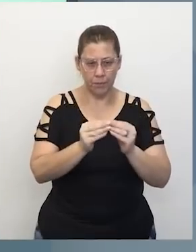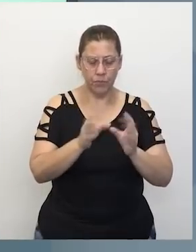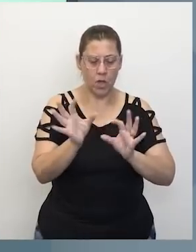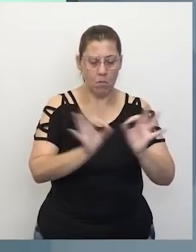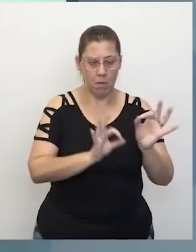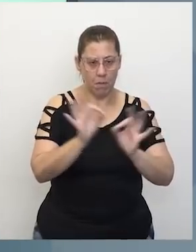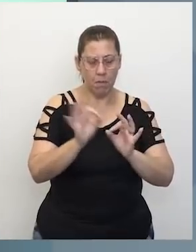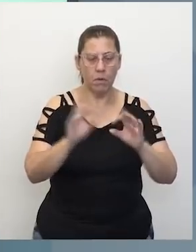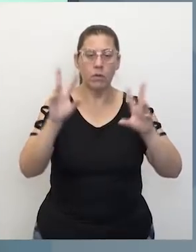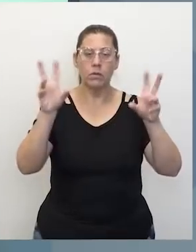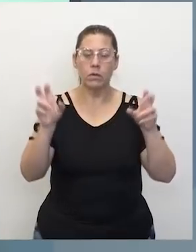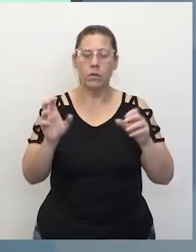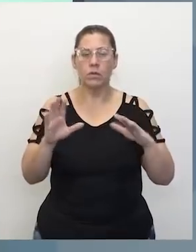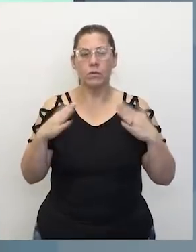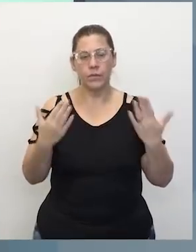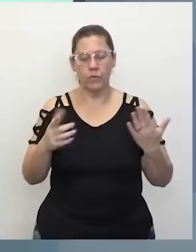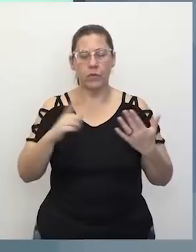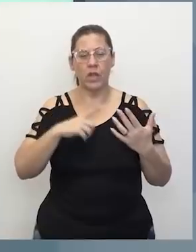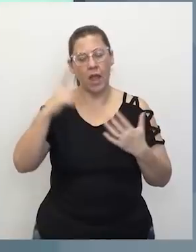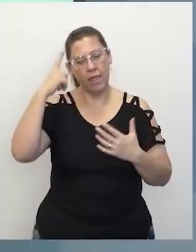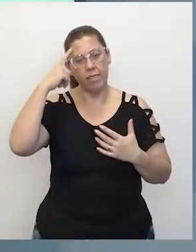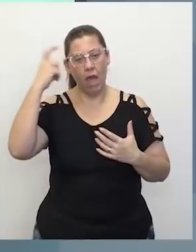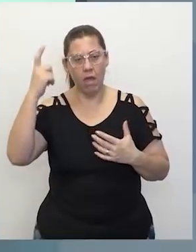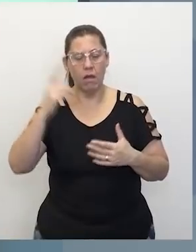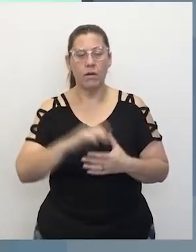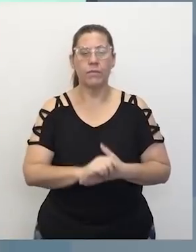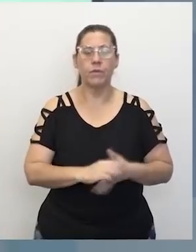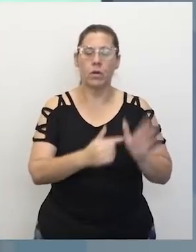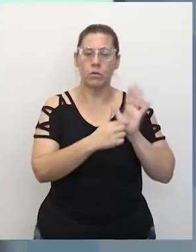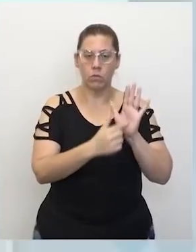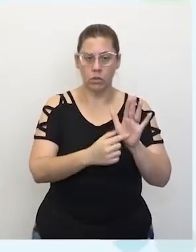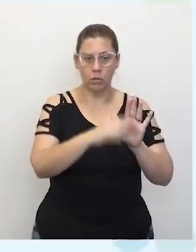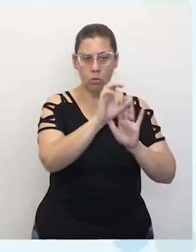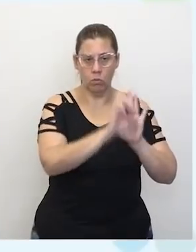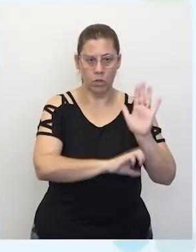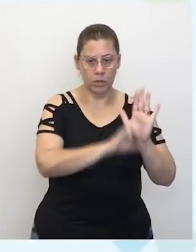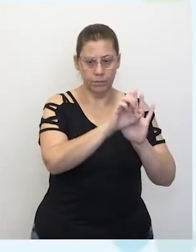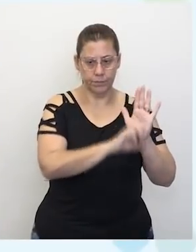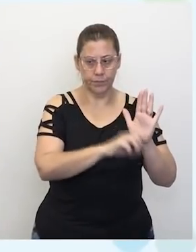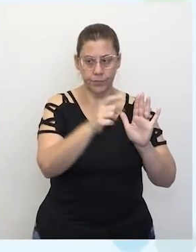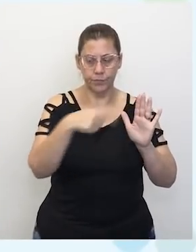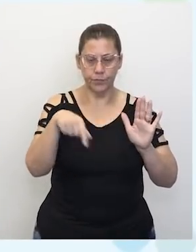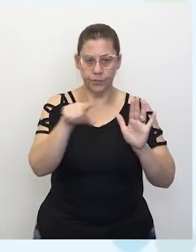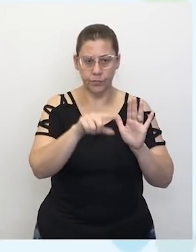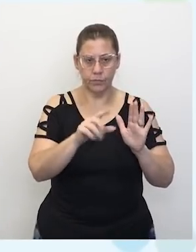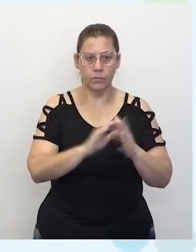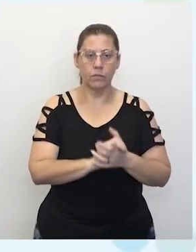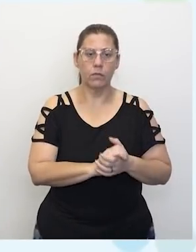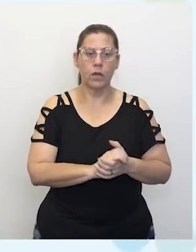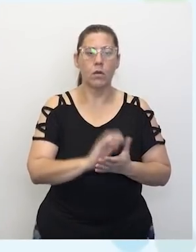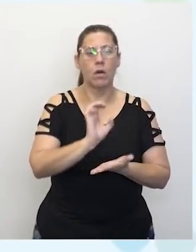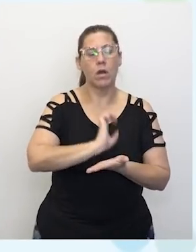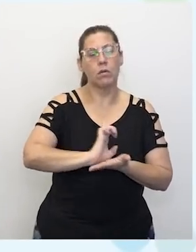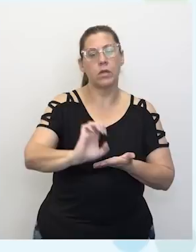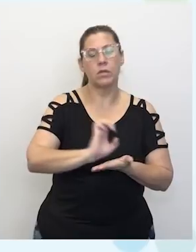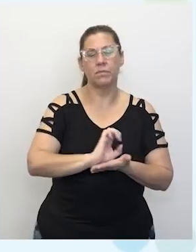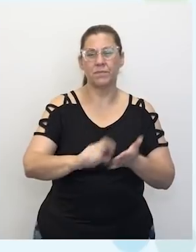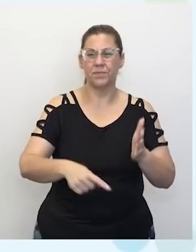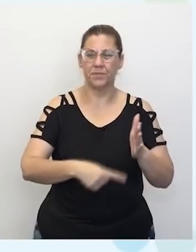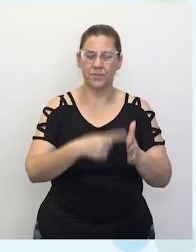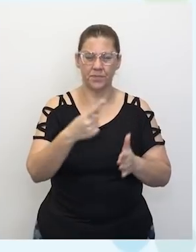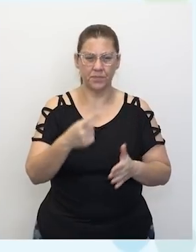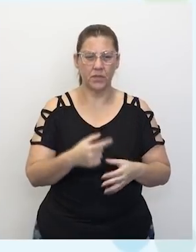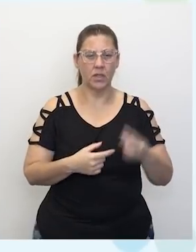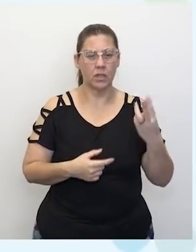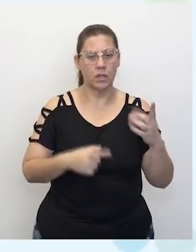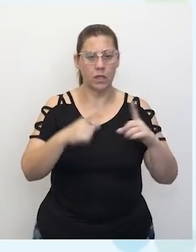termos. Então, eu vou usar esta ideia, ó. Eu vou dar um exemplo aqui, eu coloquei aqui, por exemplo, ó, uma equação de primeiro grau. 3x